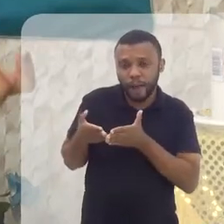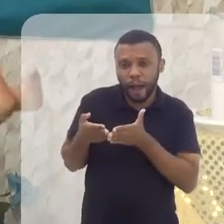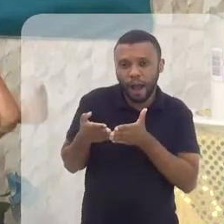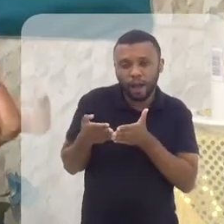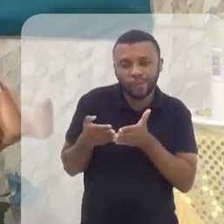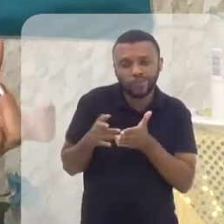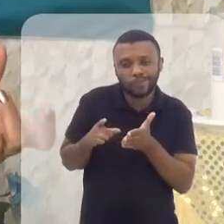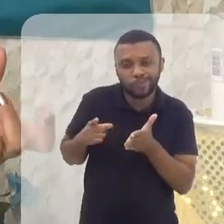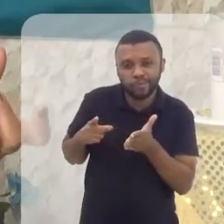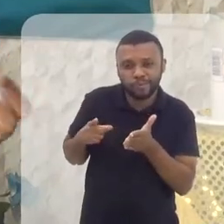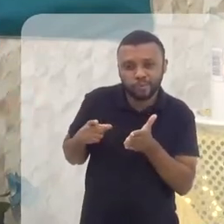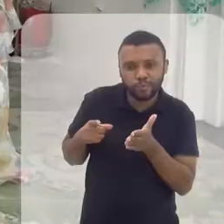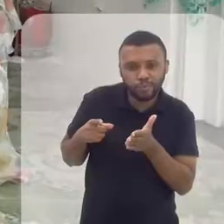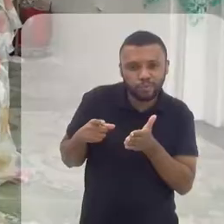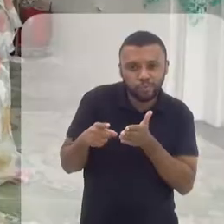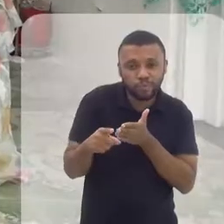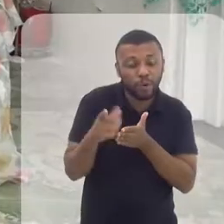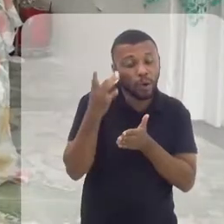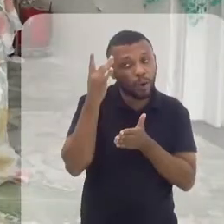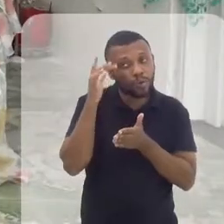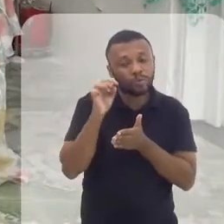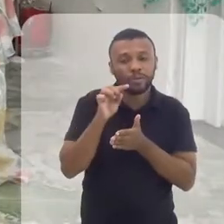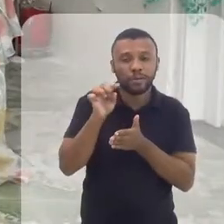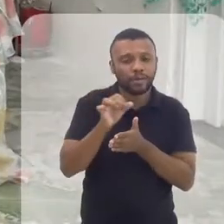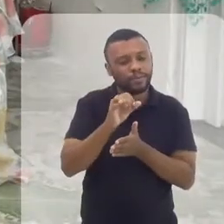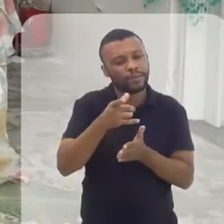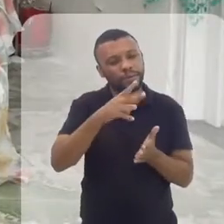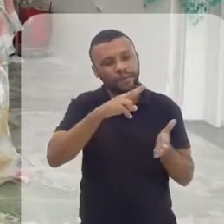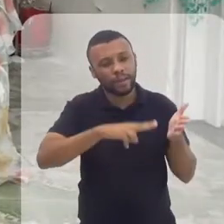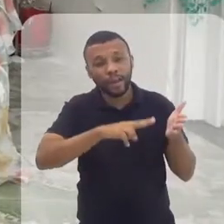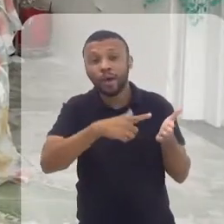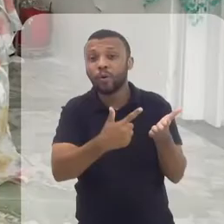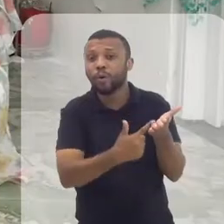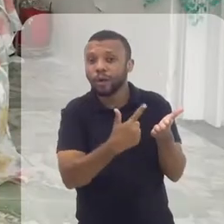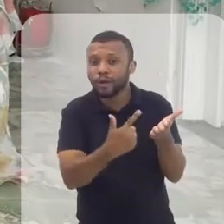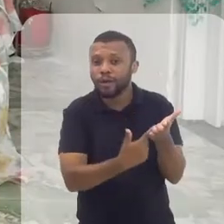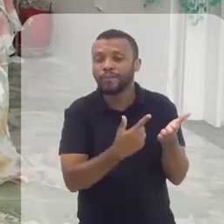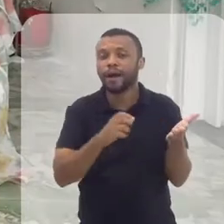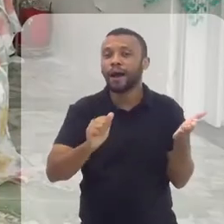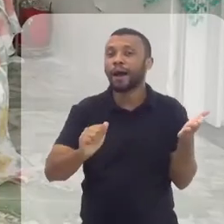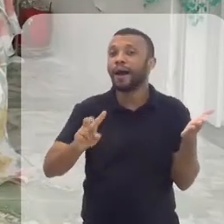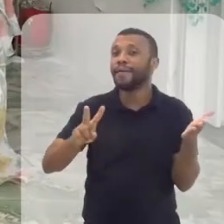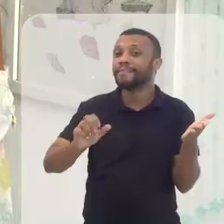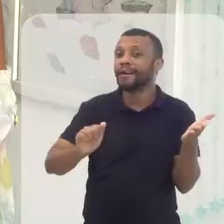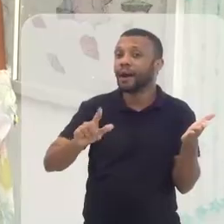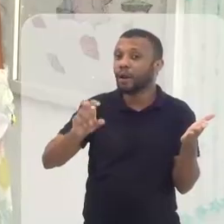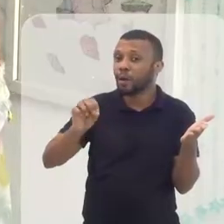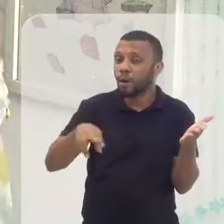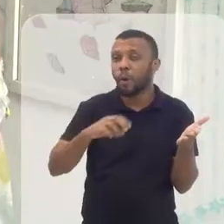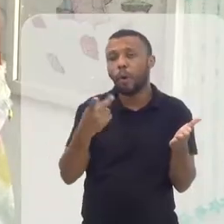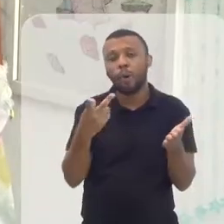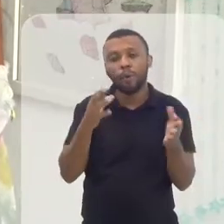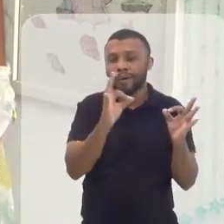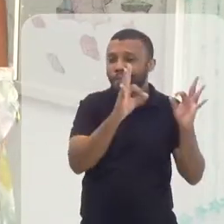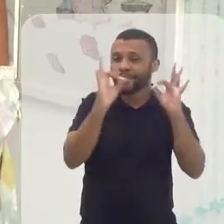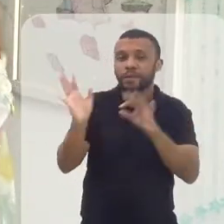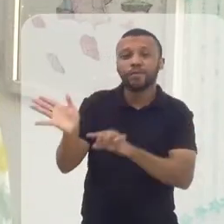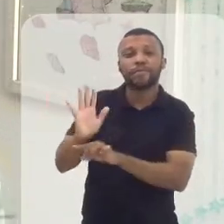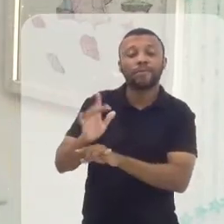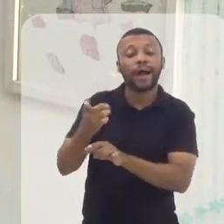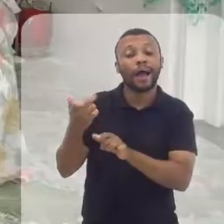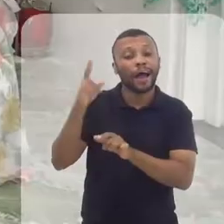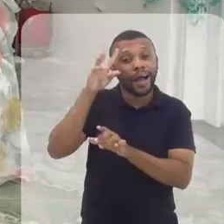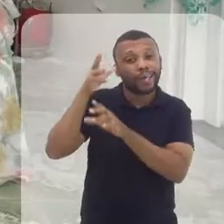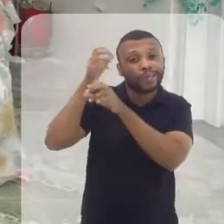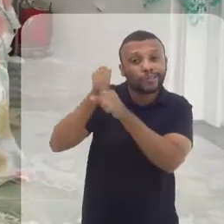barqueiro. É isso aí. Não sei se você viu Brumas de Avalon. Leu o livro, viu o filme. É a história